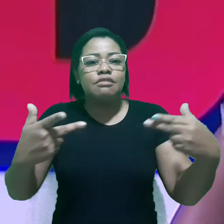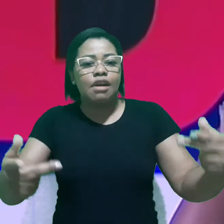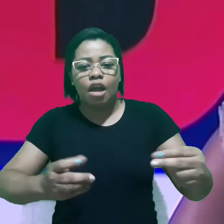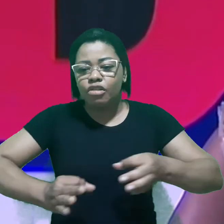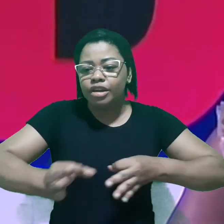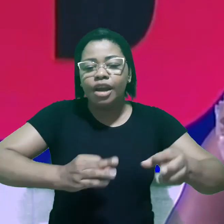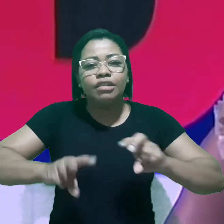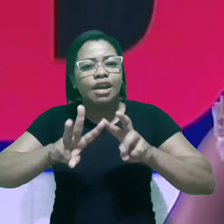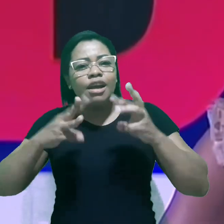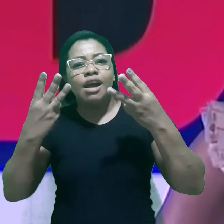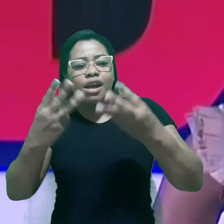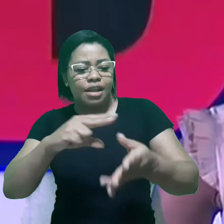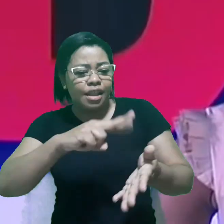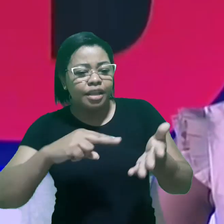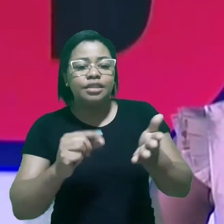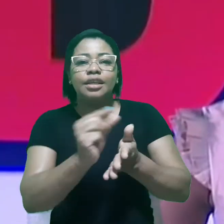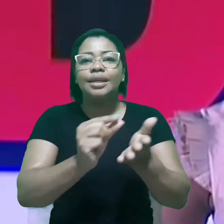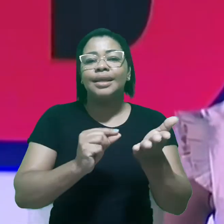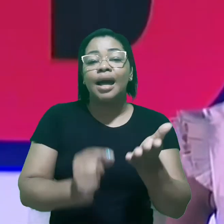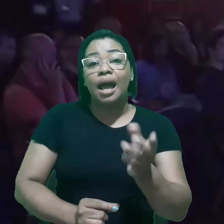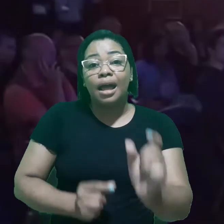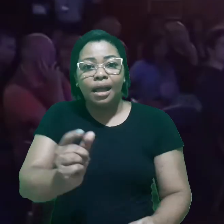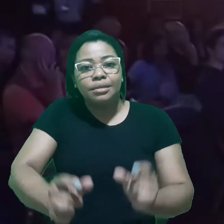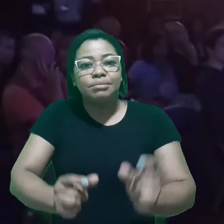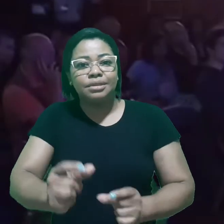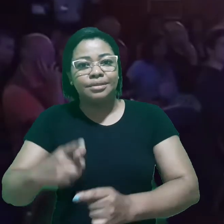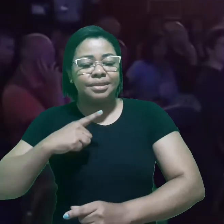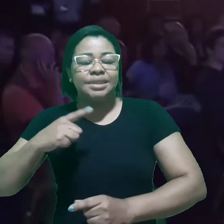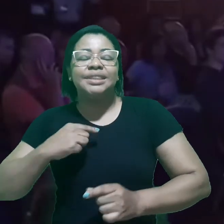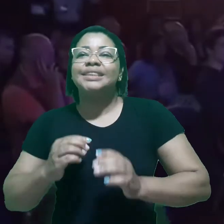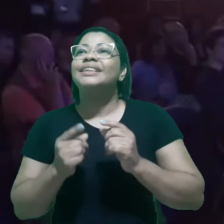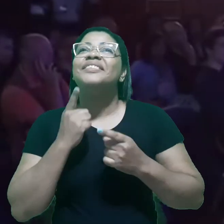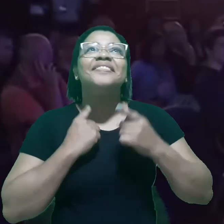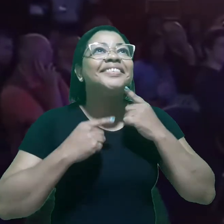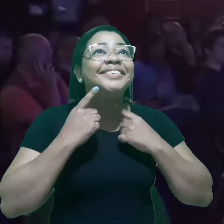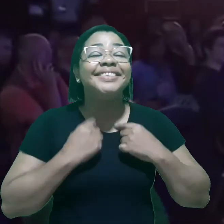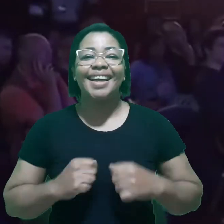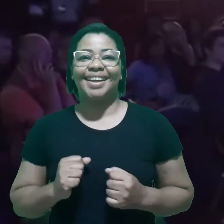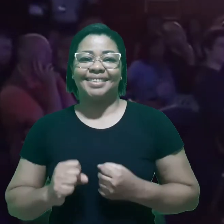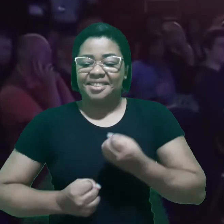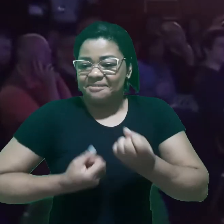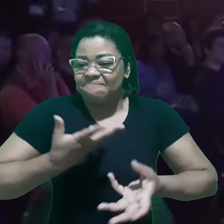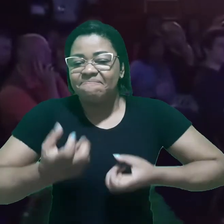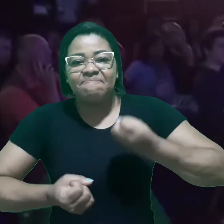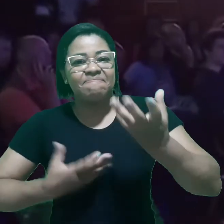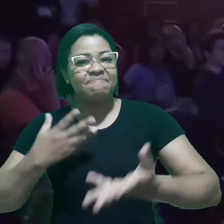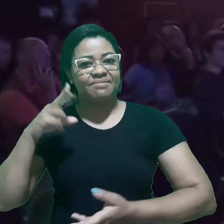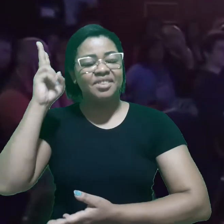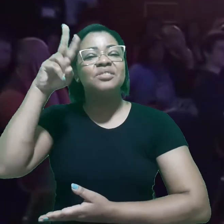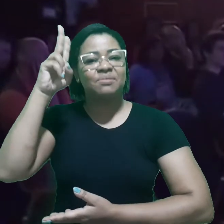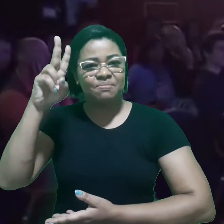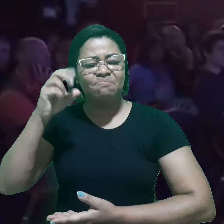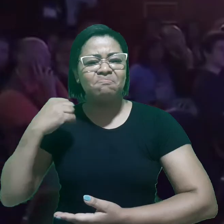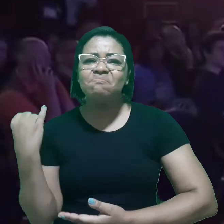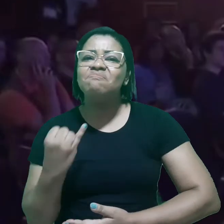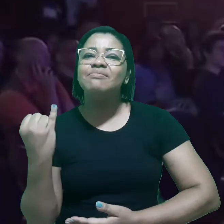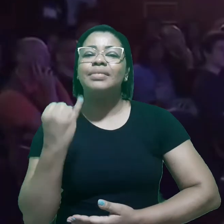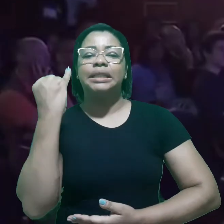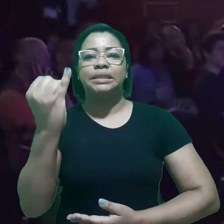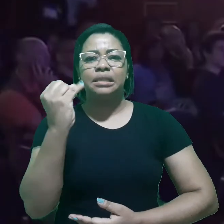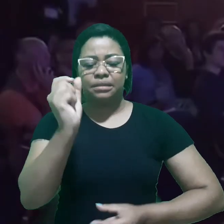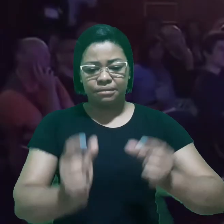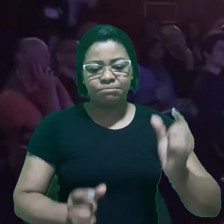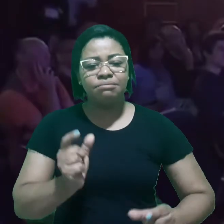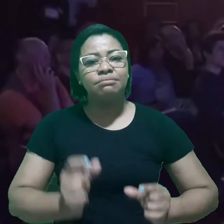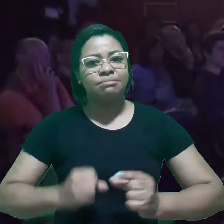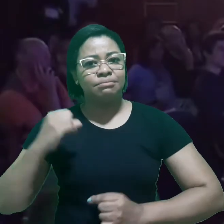contar nossas histórias. Histórias importam. Muitas histórias importam. Histórias têm sido usadas para expropriar e tornar